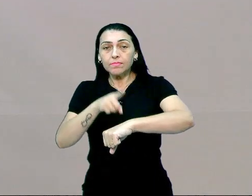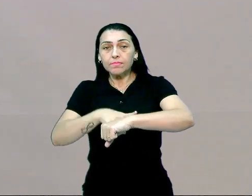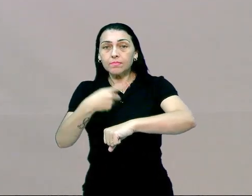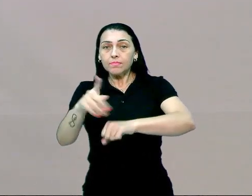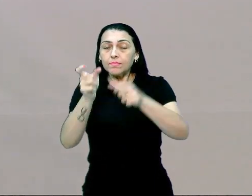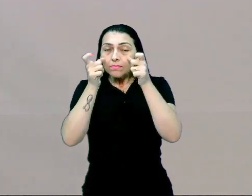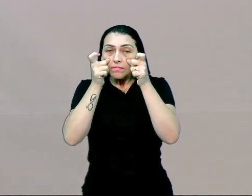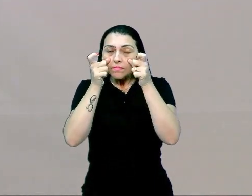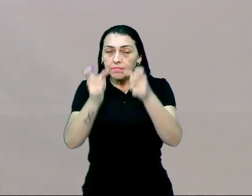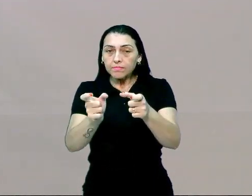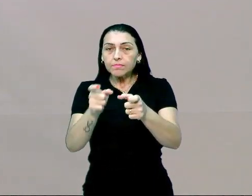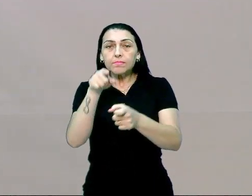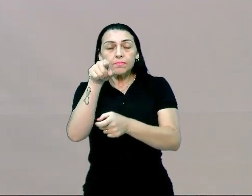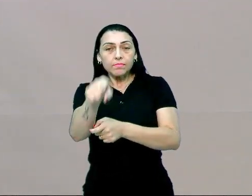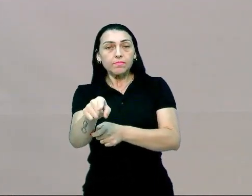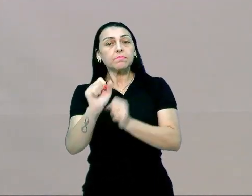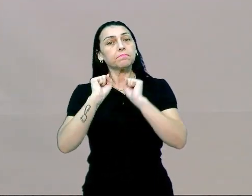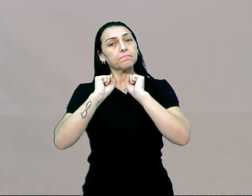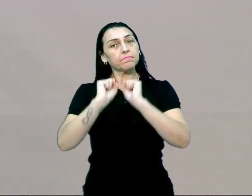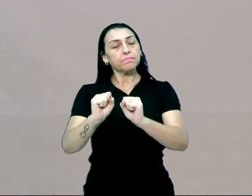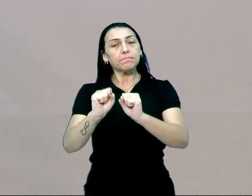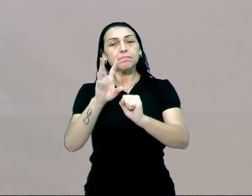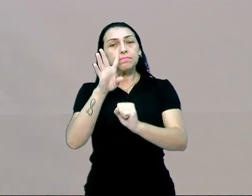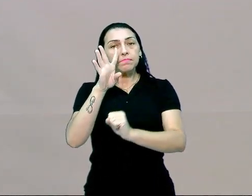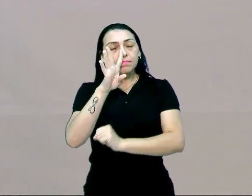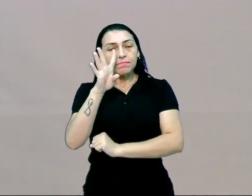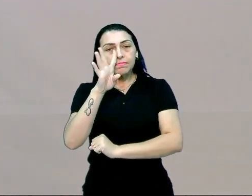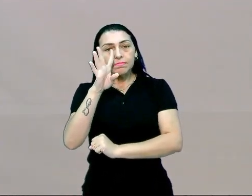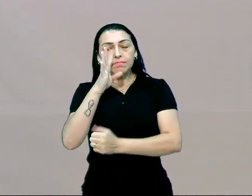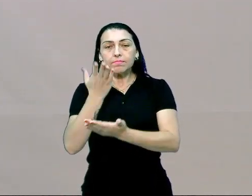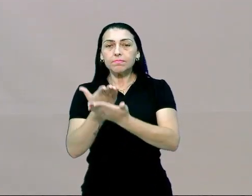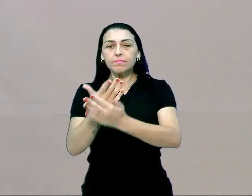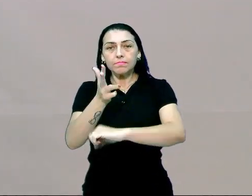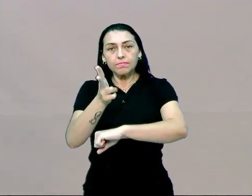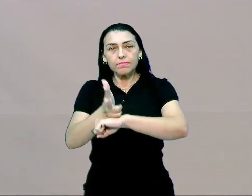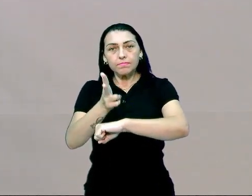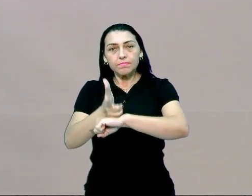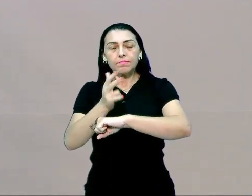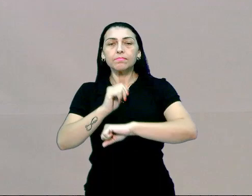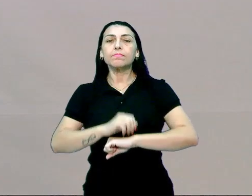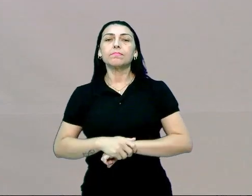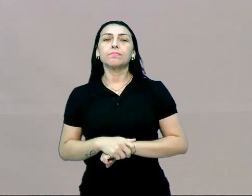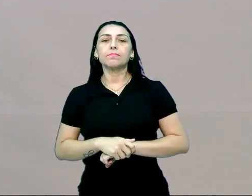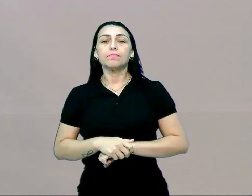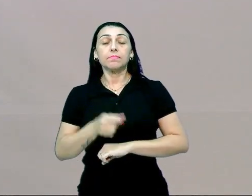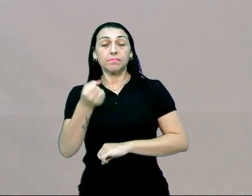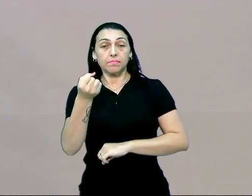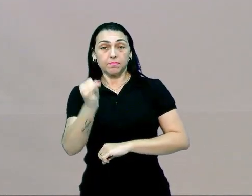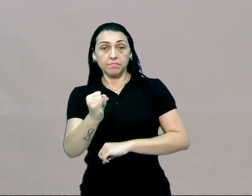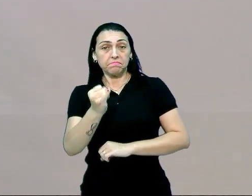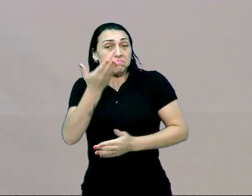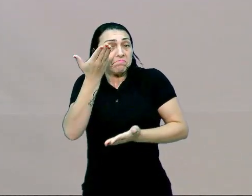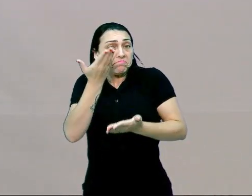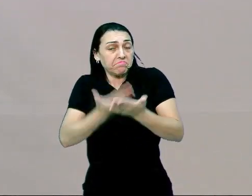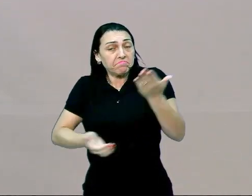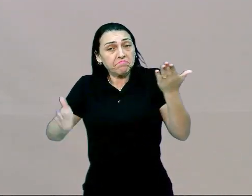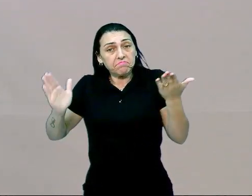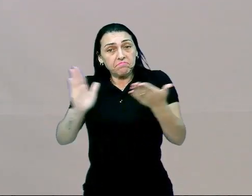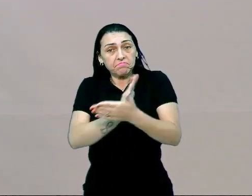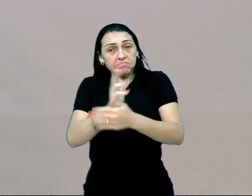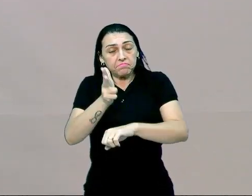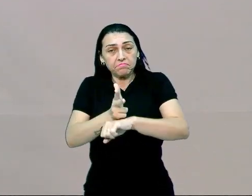sua atenção para que você possa acompanhar esta videoaula. E se você perdeu